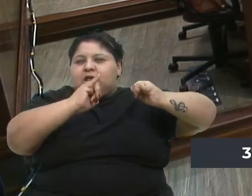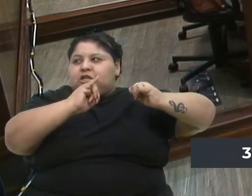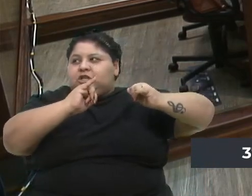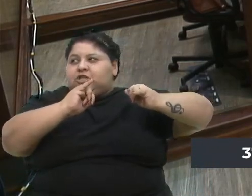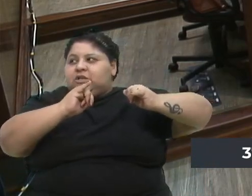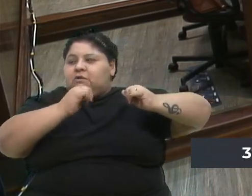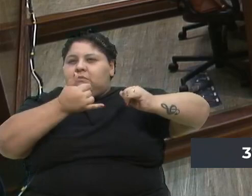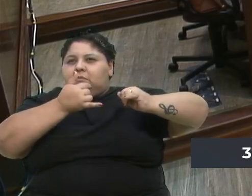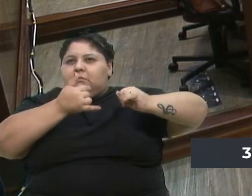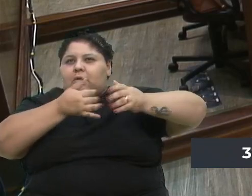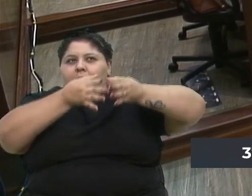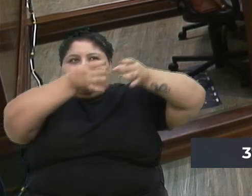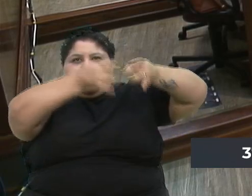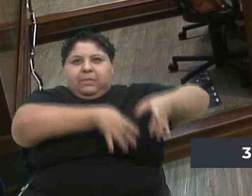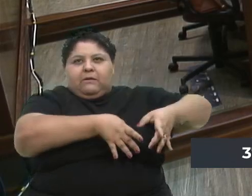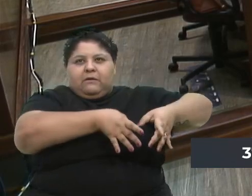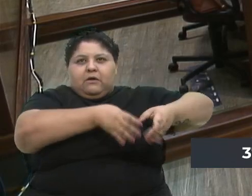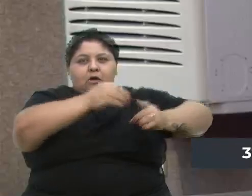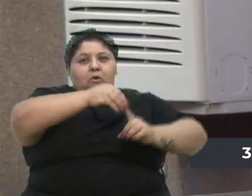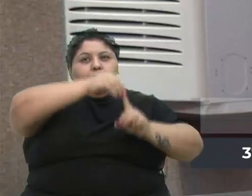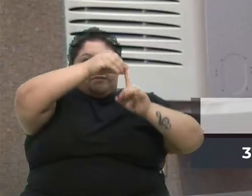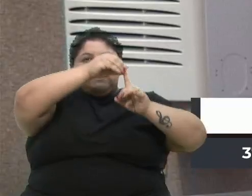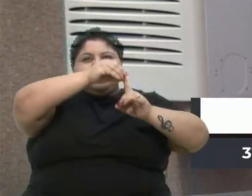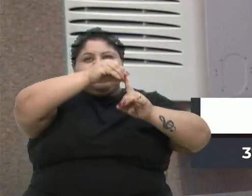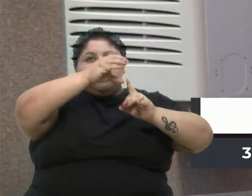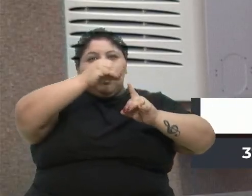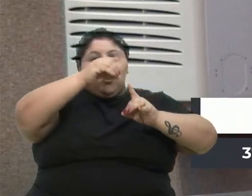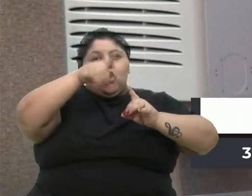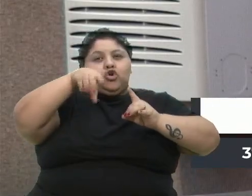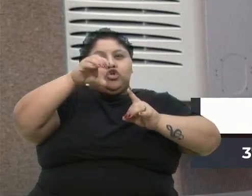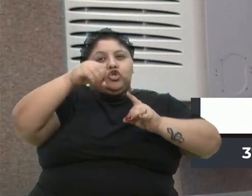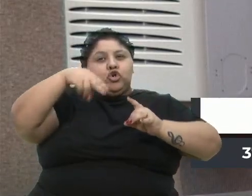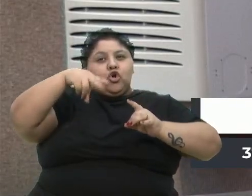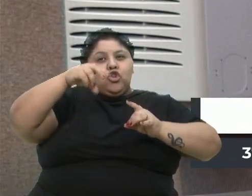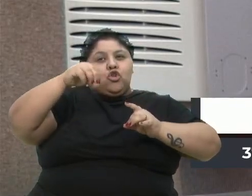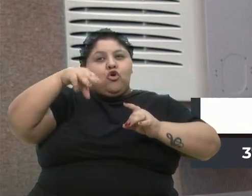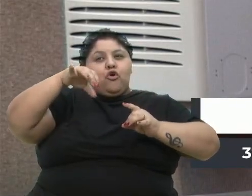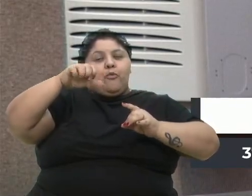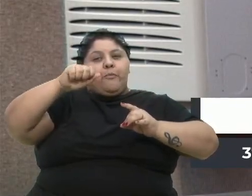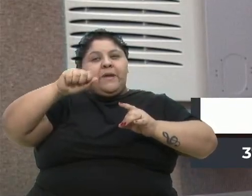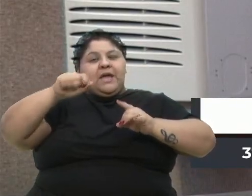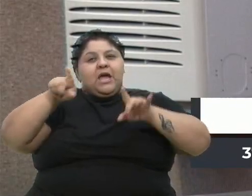né, está em análise essa questão, porque tinha pessoas que não tinham